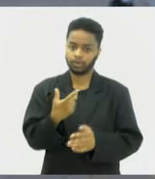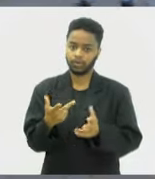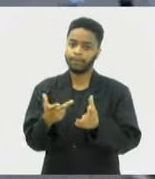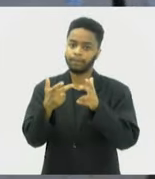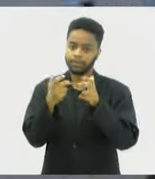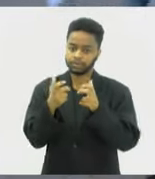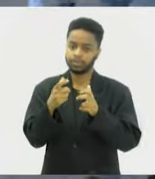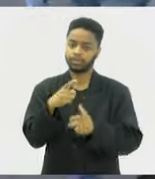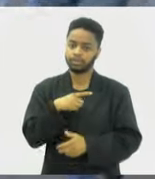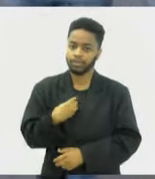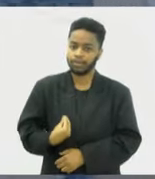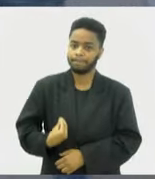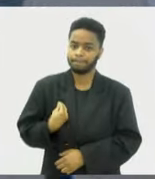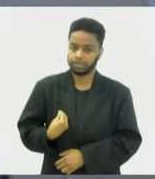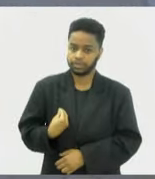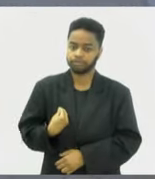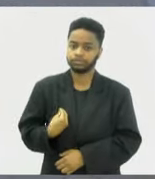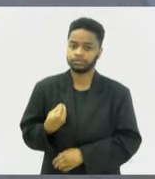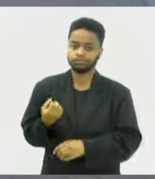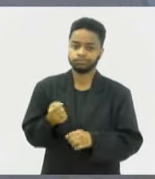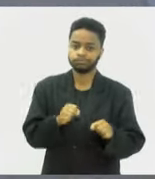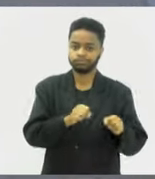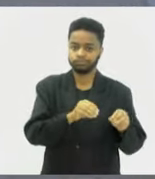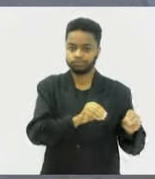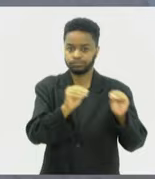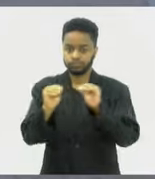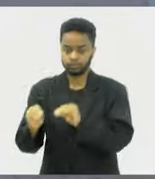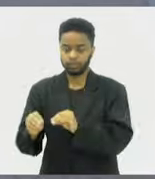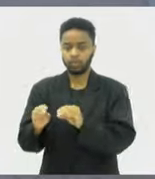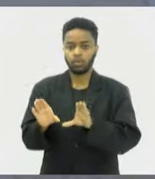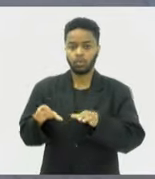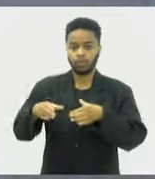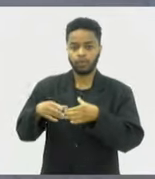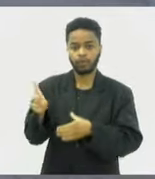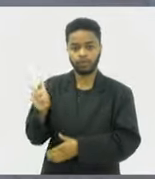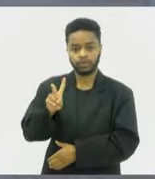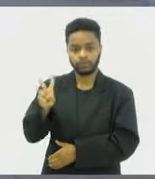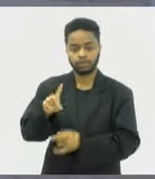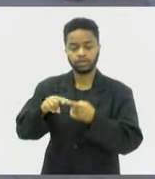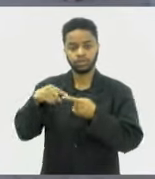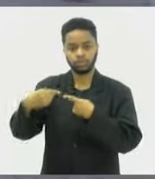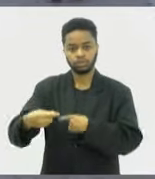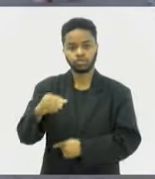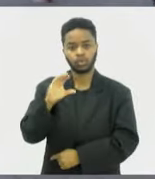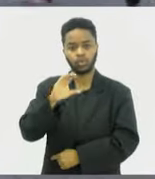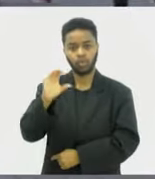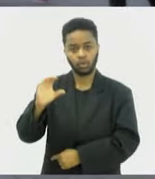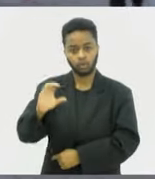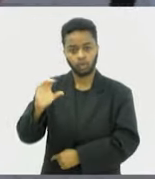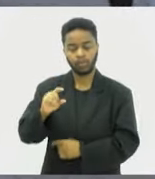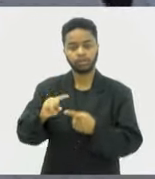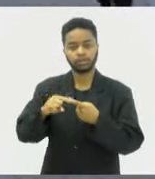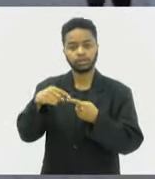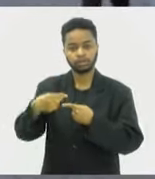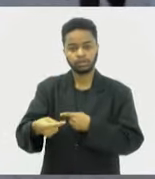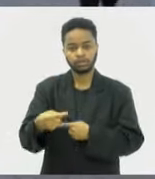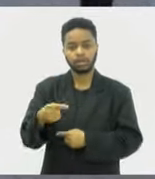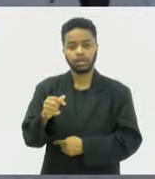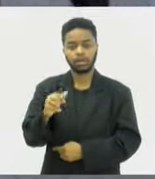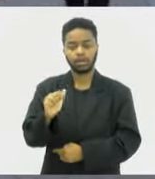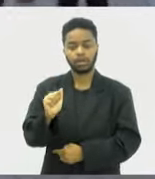uma presença muito frequente da comunidade venezuelana, seguida da colombiana e, em terceiro lugar, da comunidade